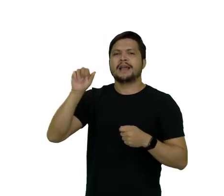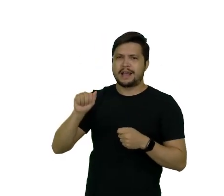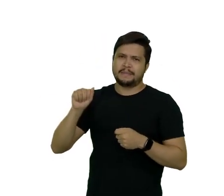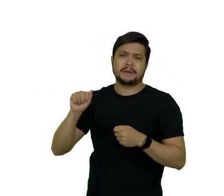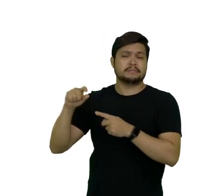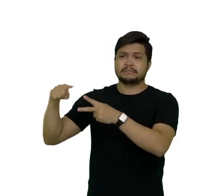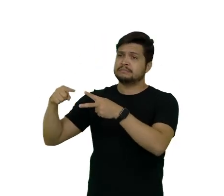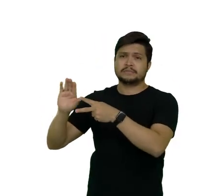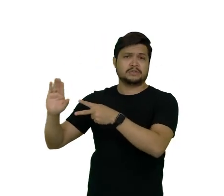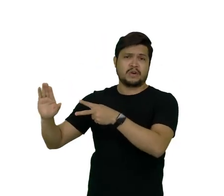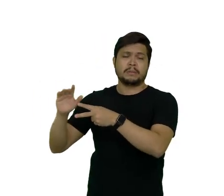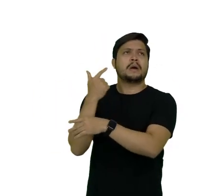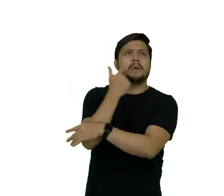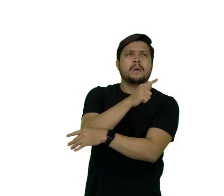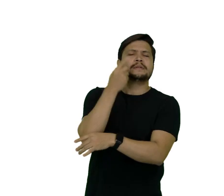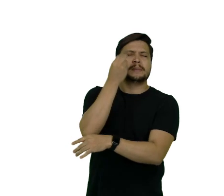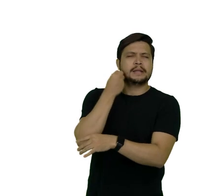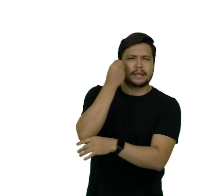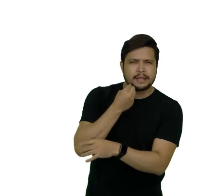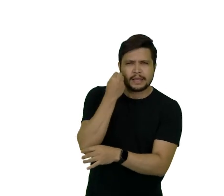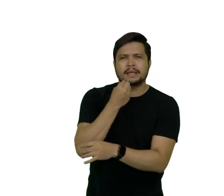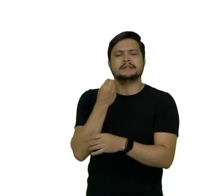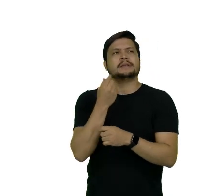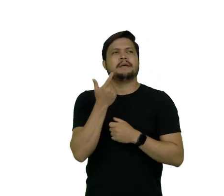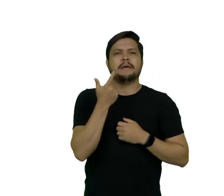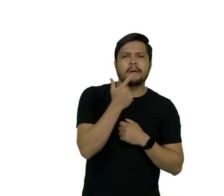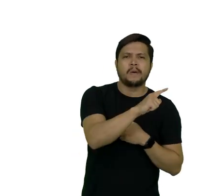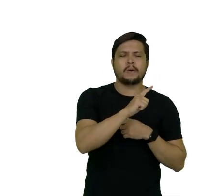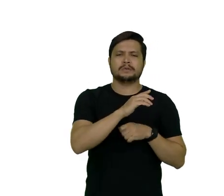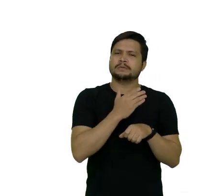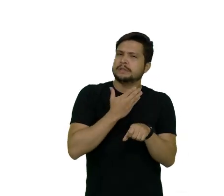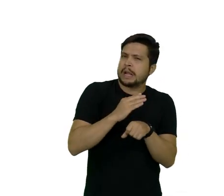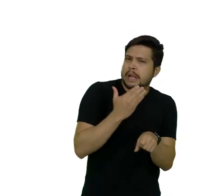ovelha. Então, se precisasse fazer outros experimentos,